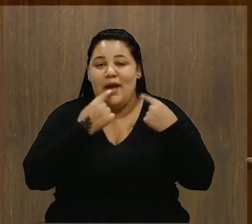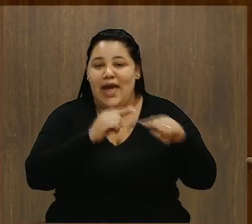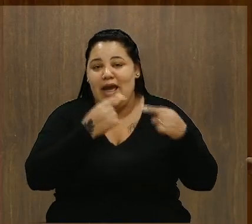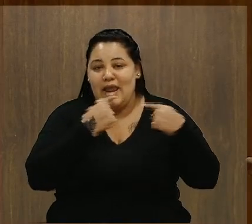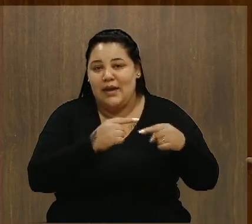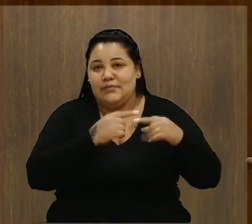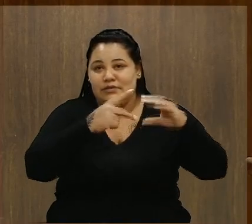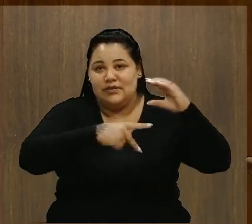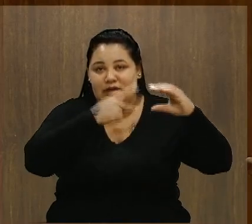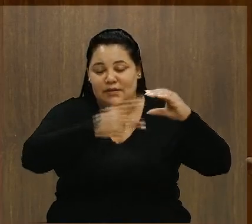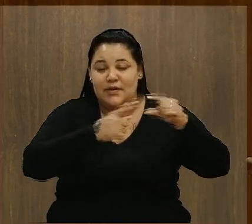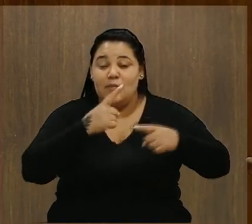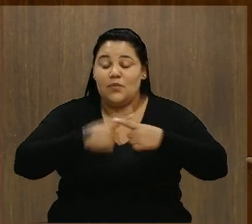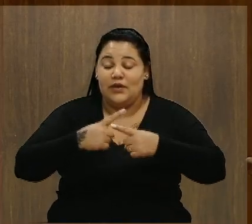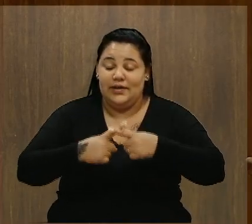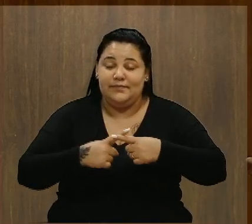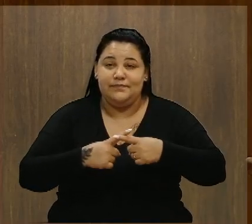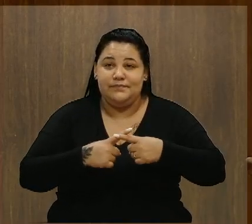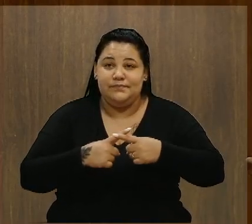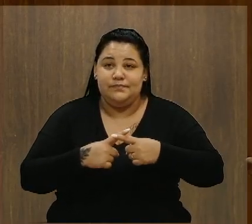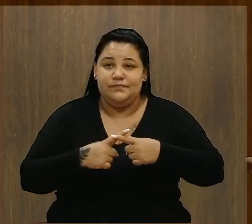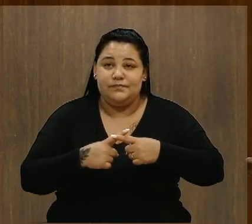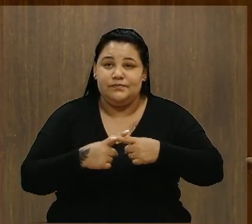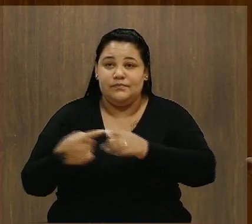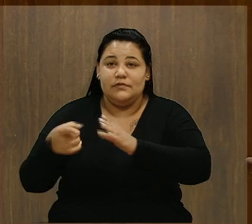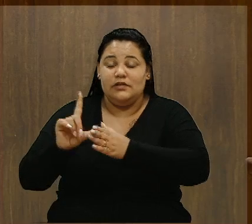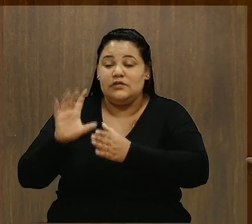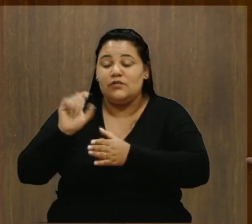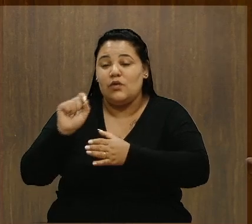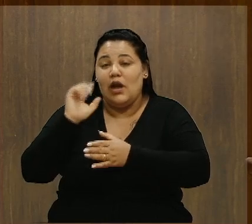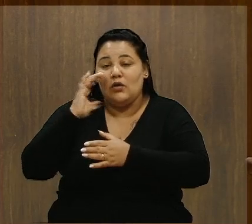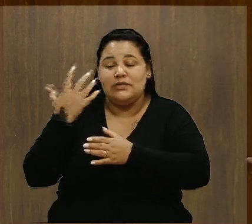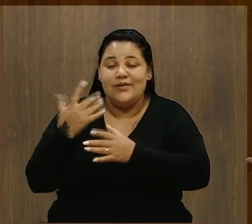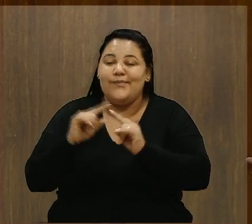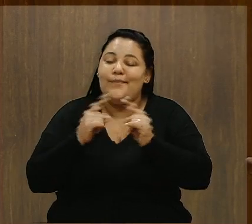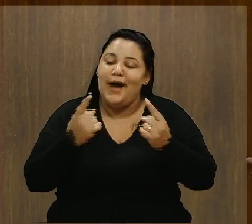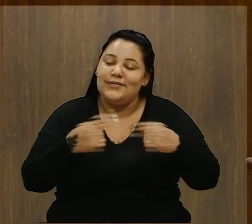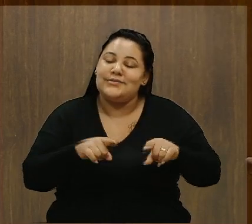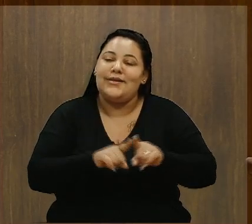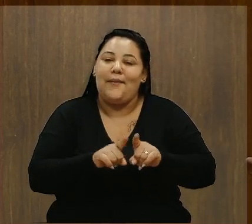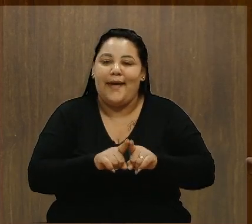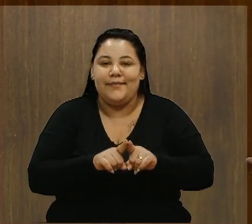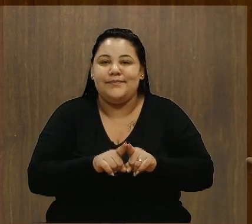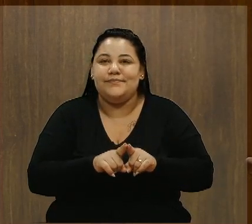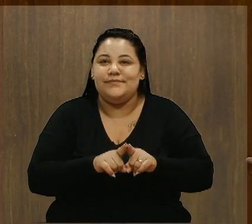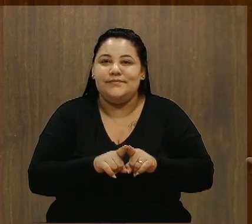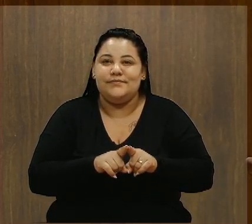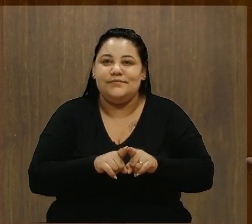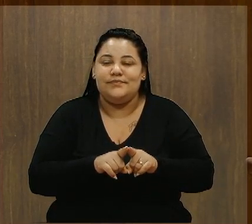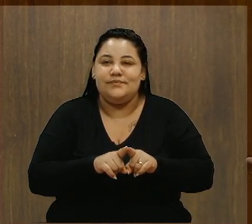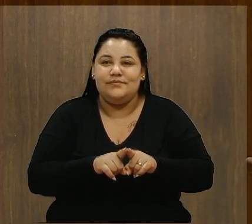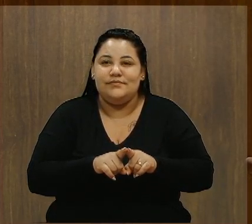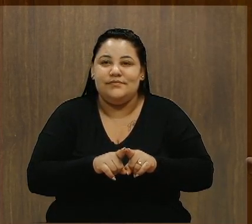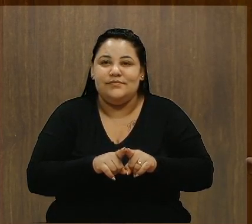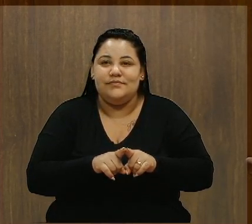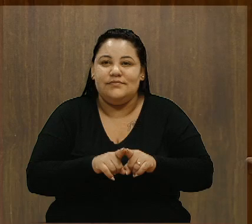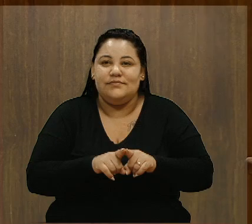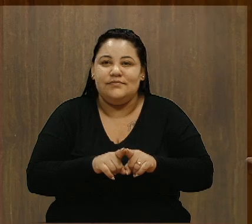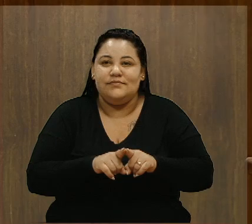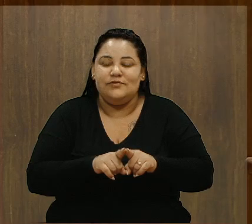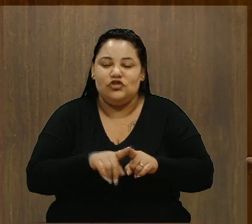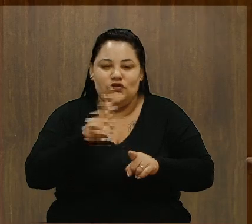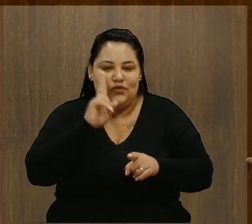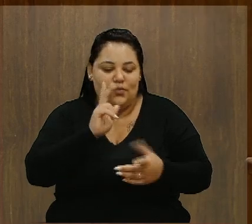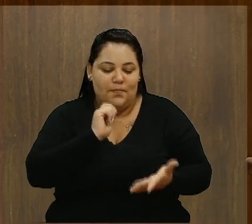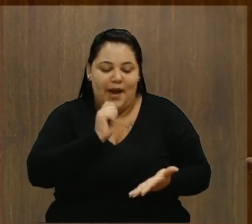muito por causa da postura anterior, mas mais do que qualquer coisa, a gente vê não só o pagamento